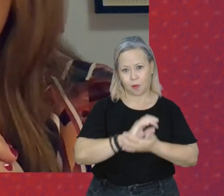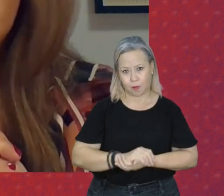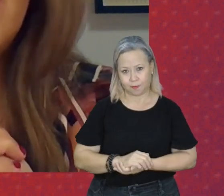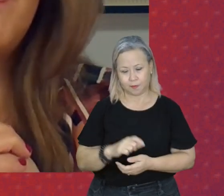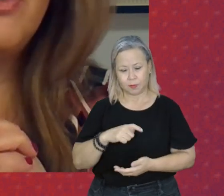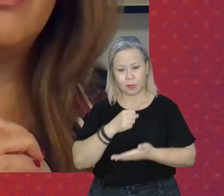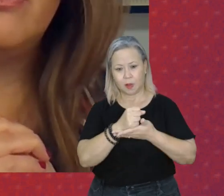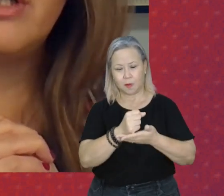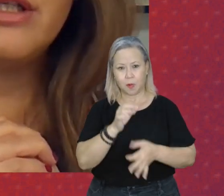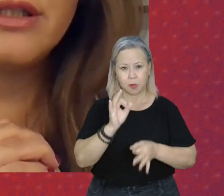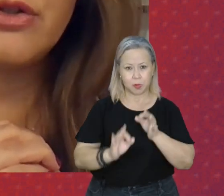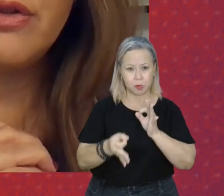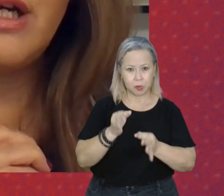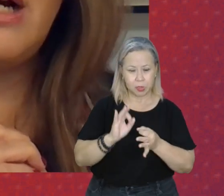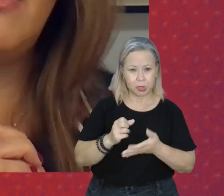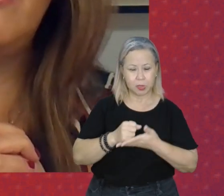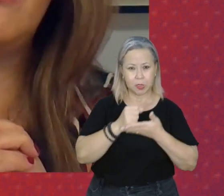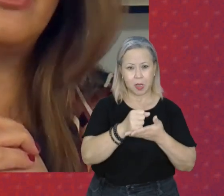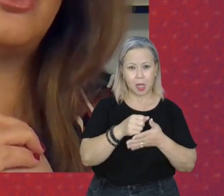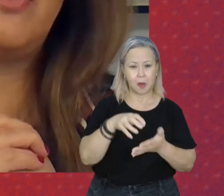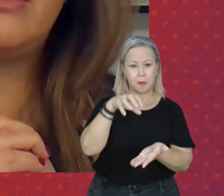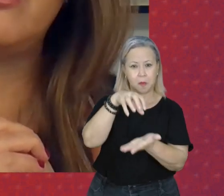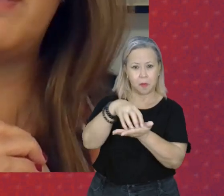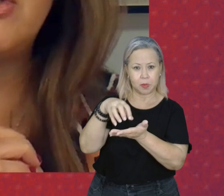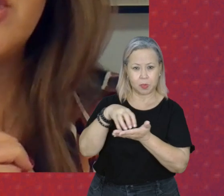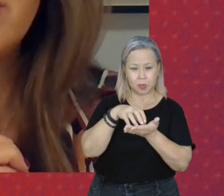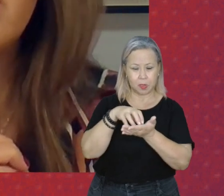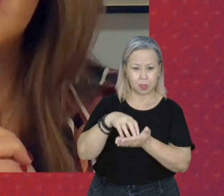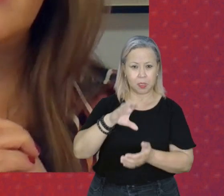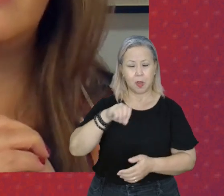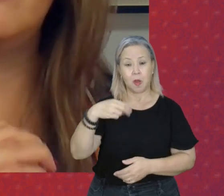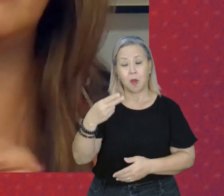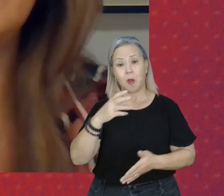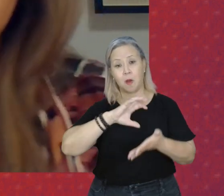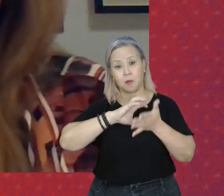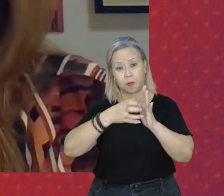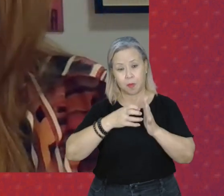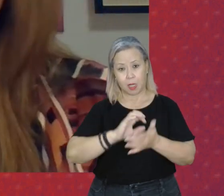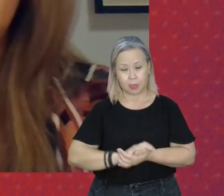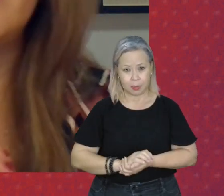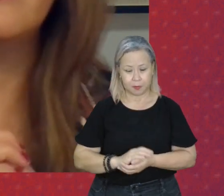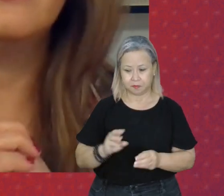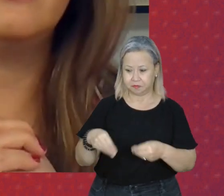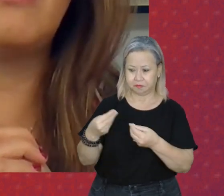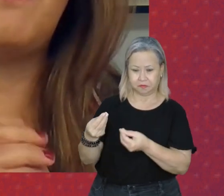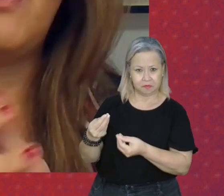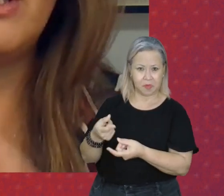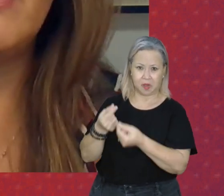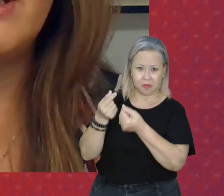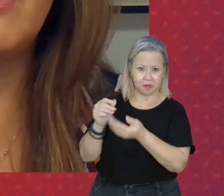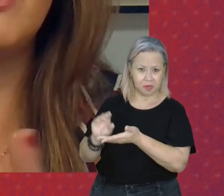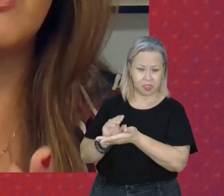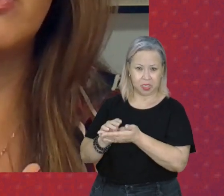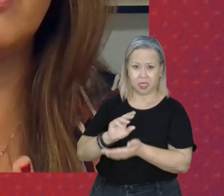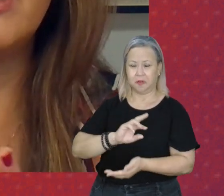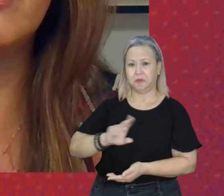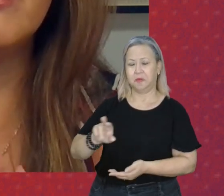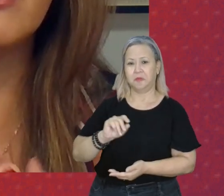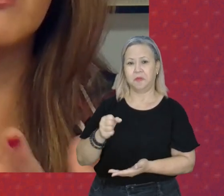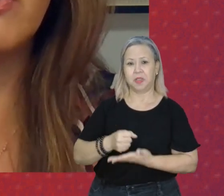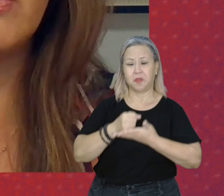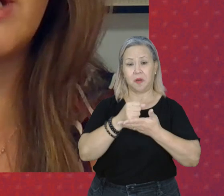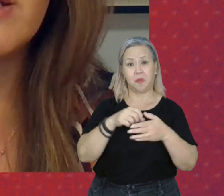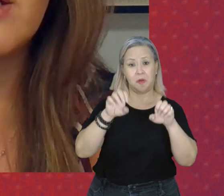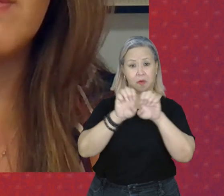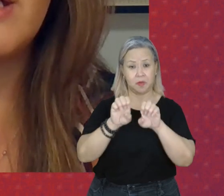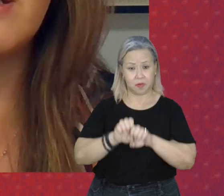apoio jurídico, um apoio organizacional, ou quando a gente fala dos partidos, dão dinheiro, mas não apoiam ali com estrutura. Tudo